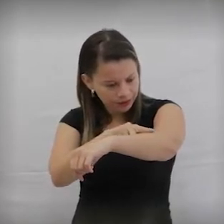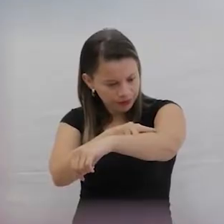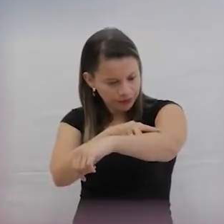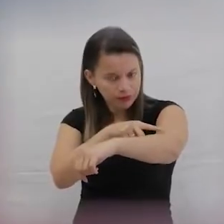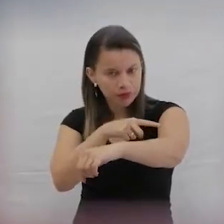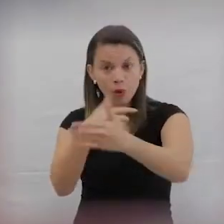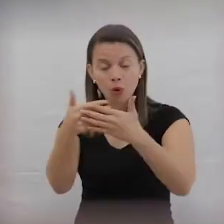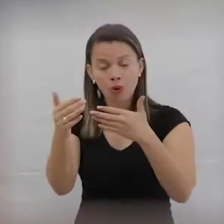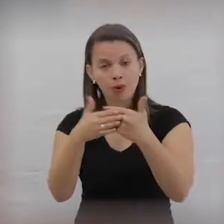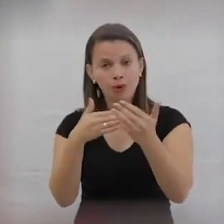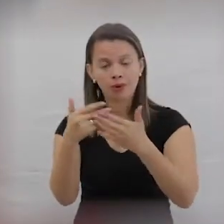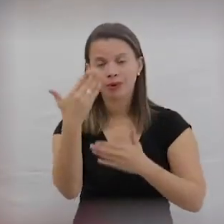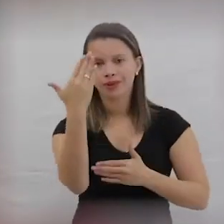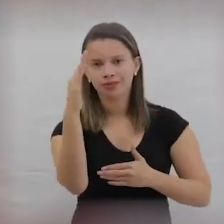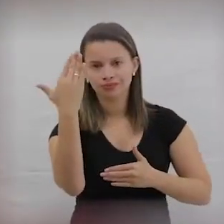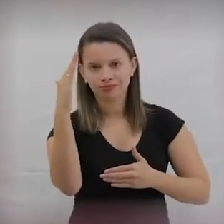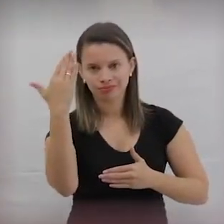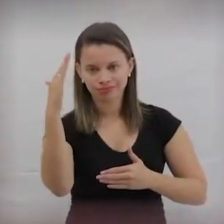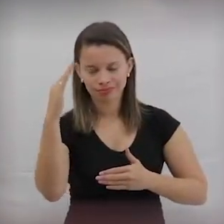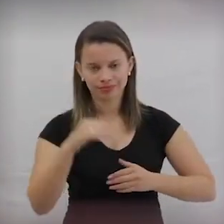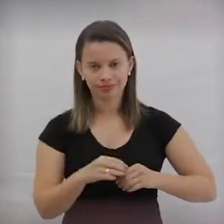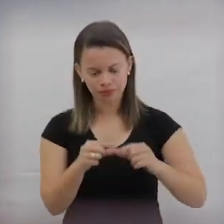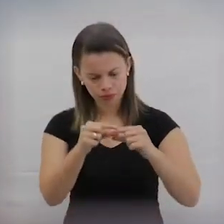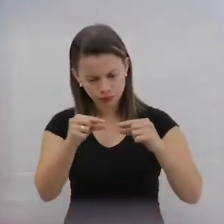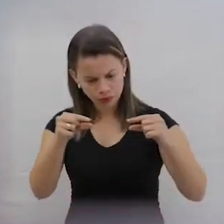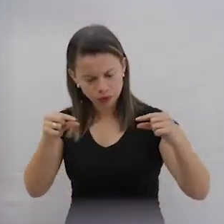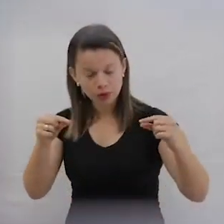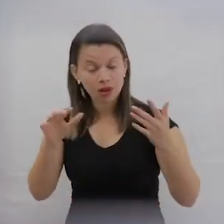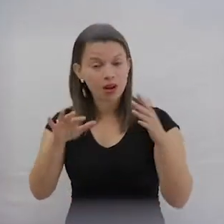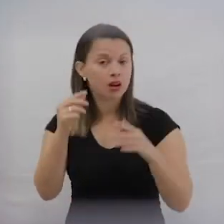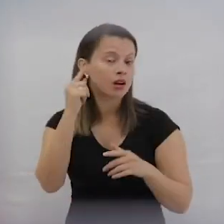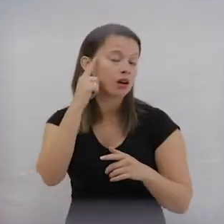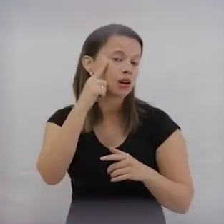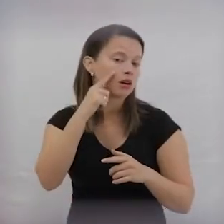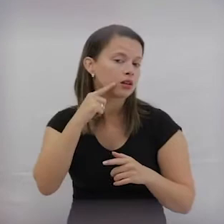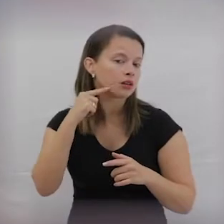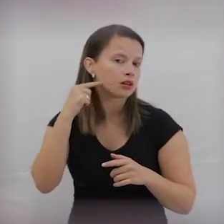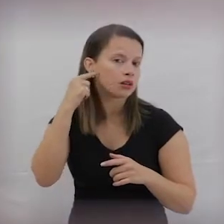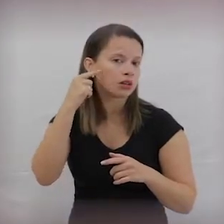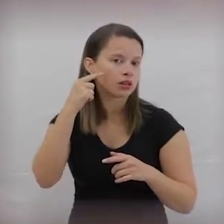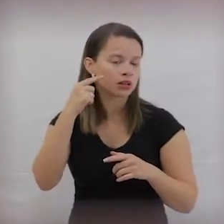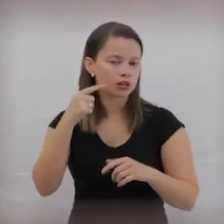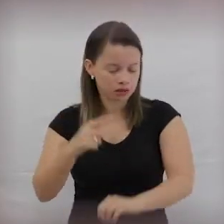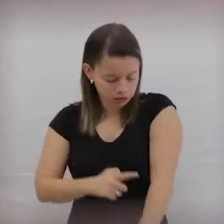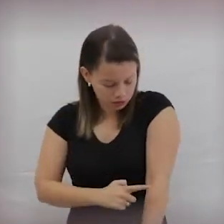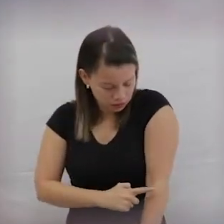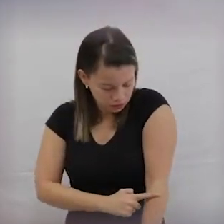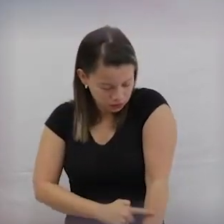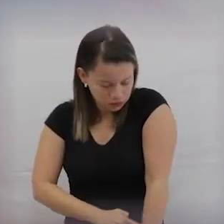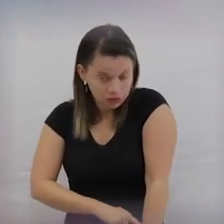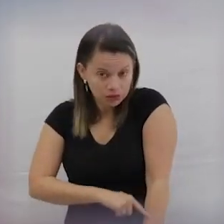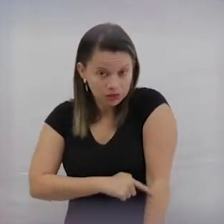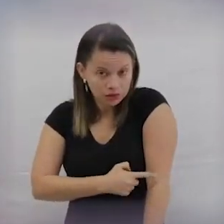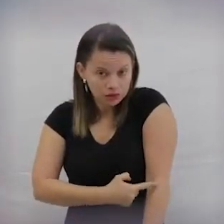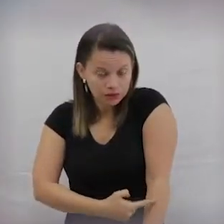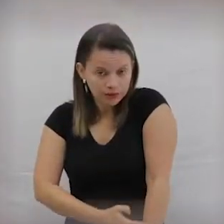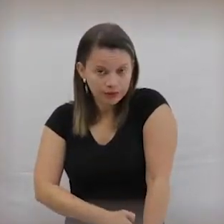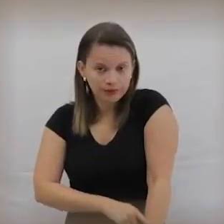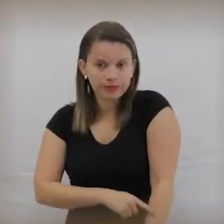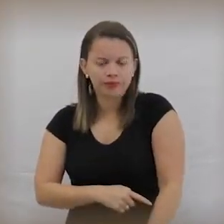Qualquer um, não importa onde, ou no rosto, ou na perna, tem